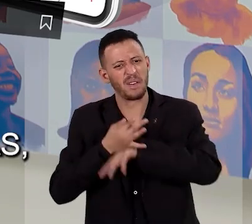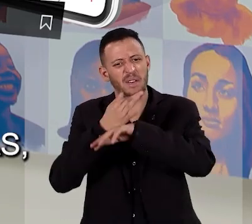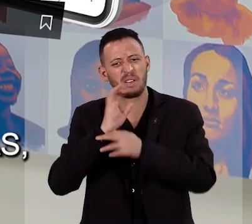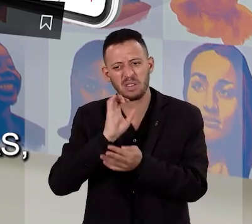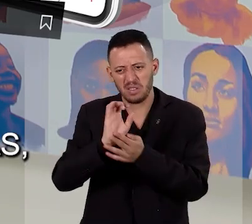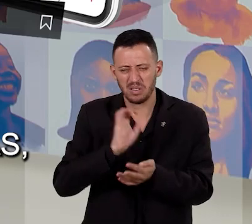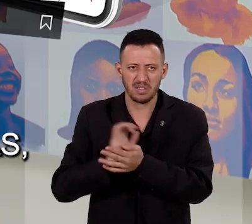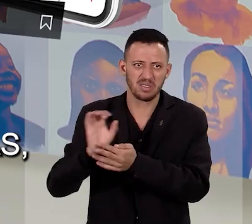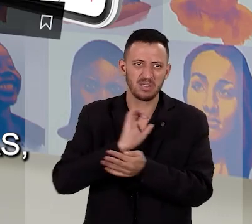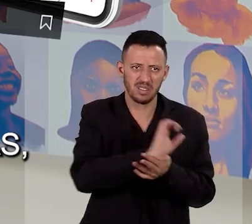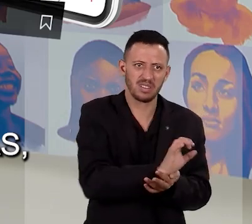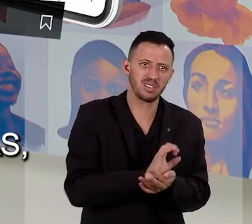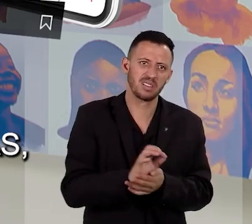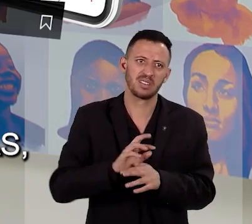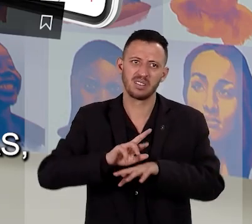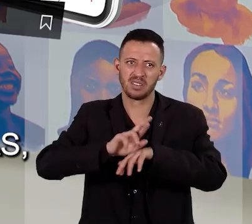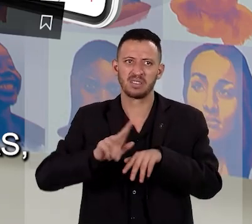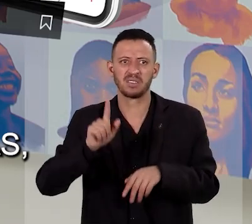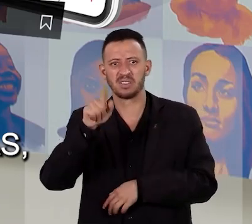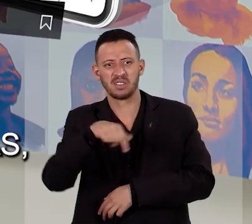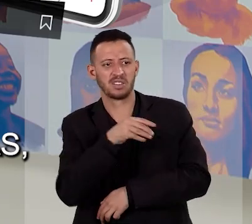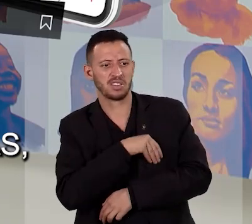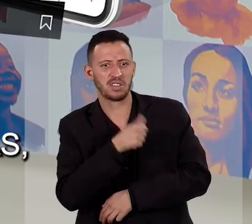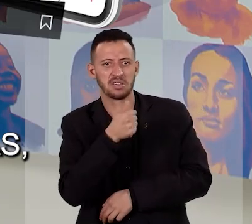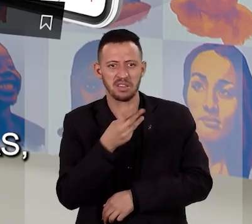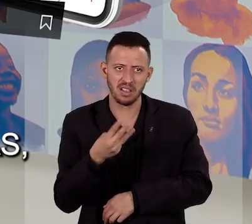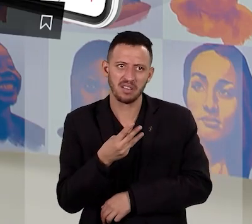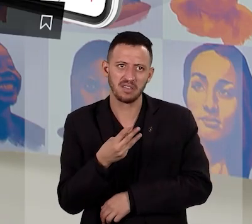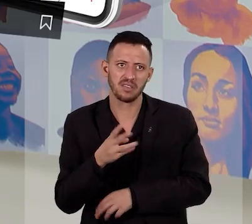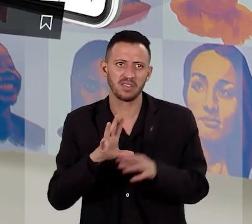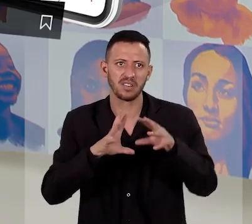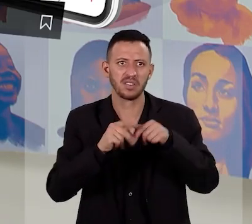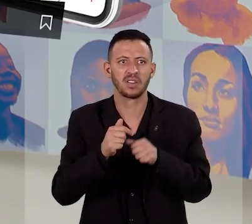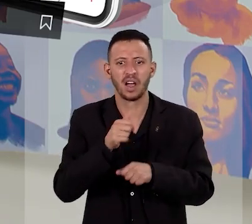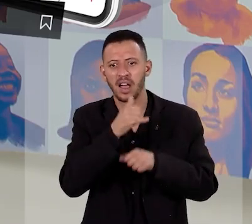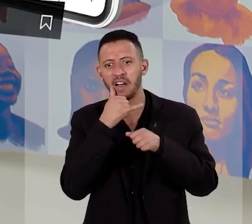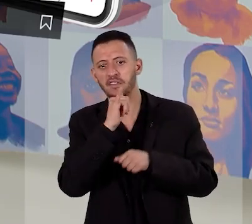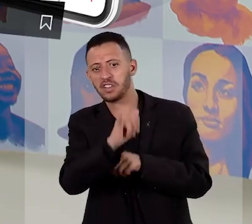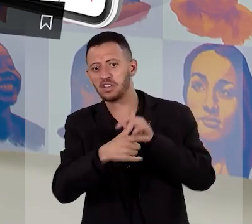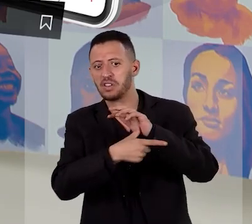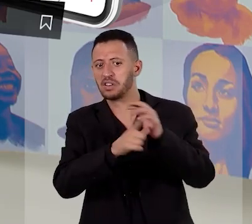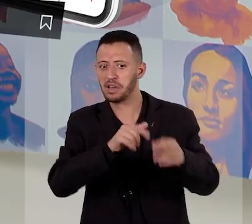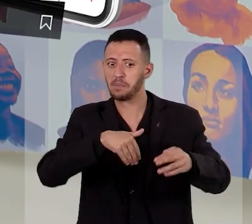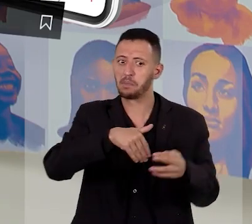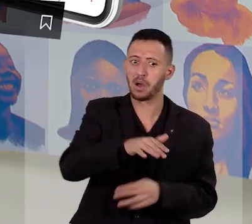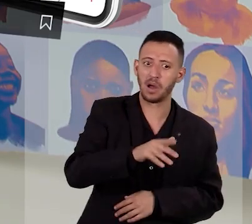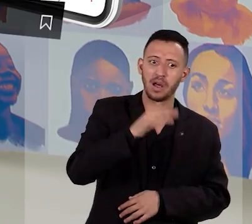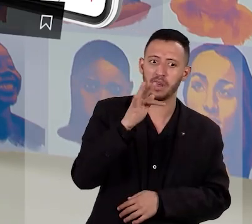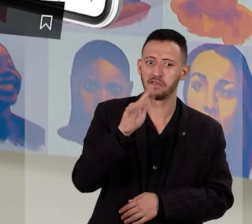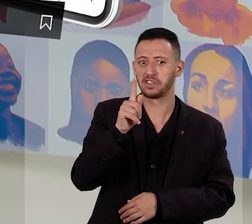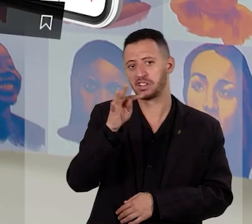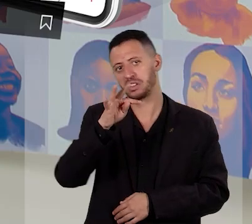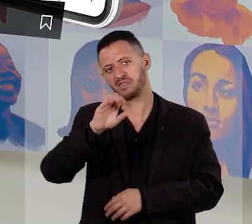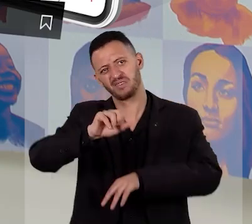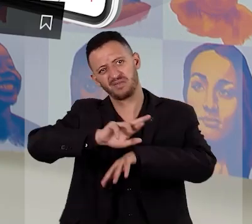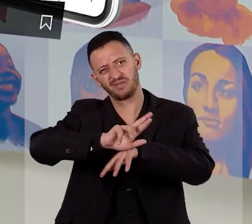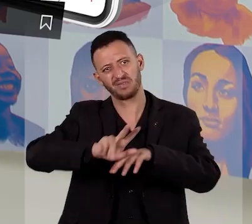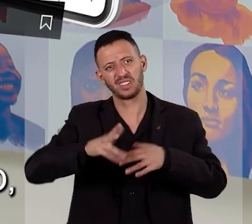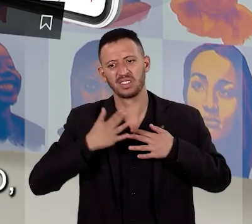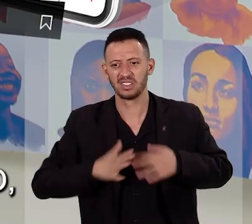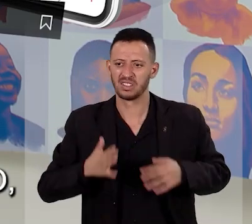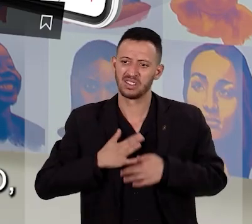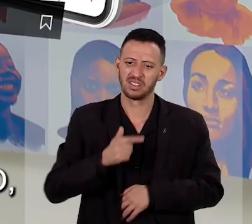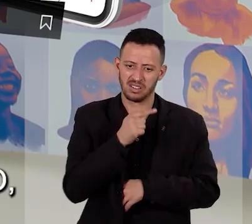férias anuais remuneradas, acrescidas de 1/3, 13º salário, aviso prévio, FGTS, horas